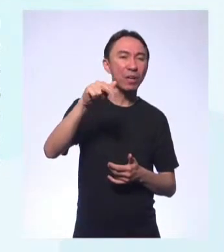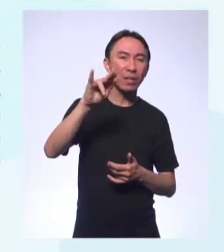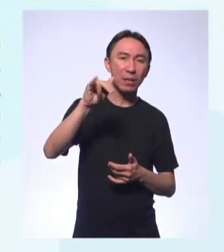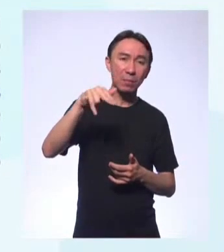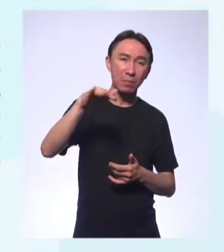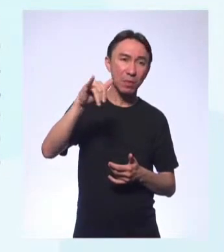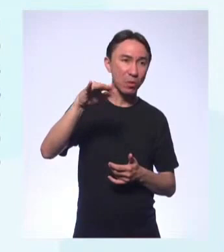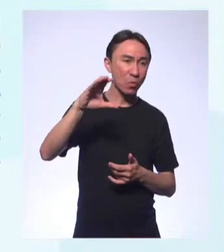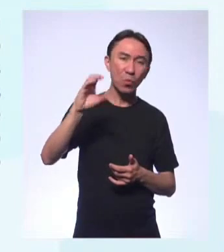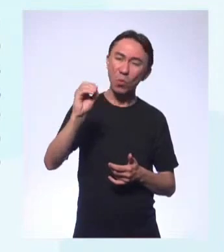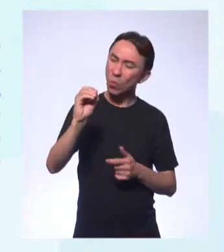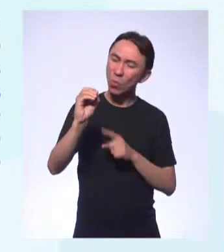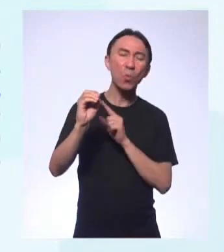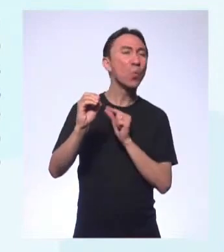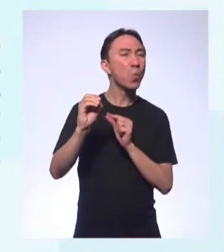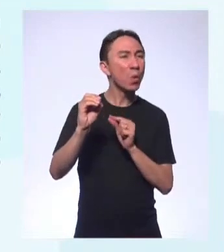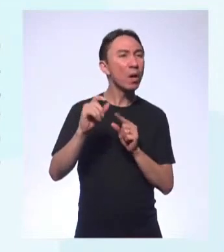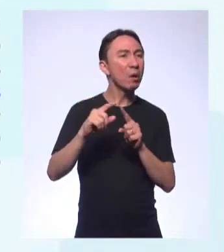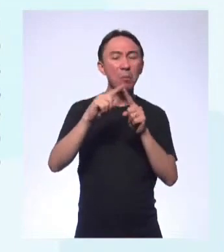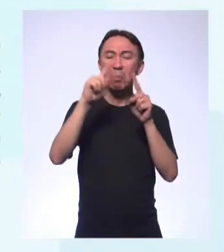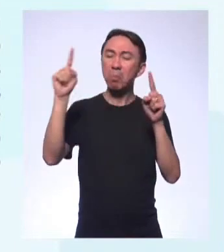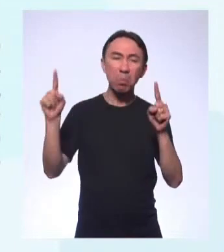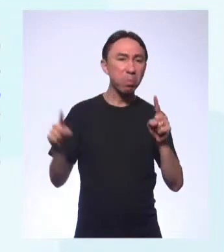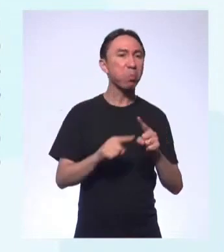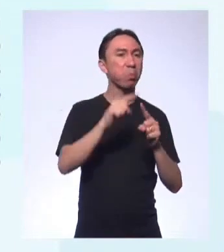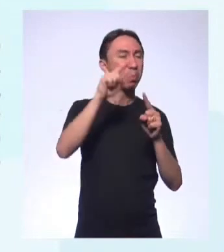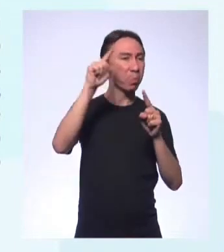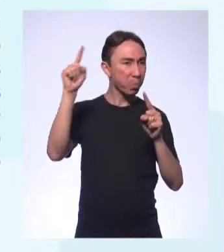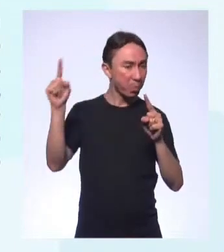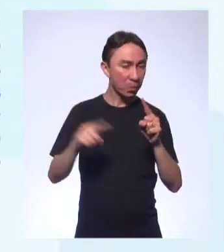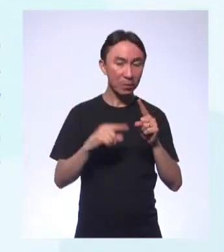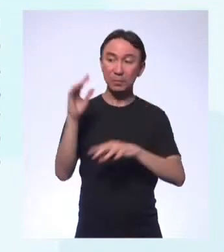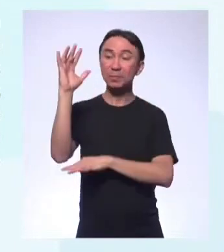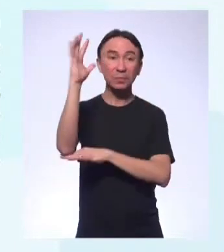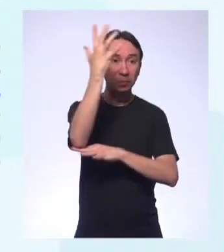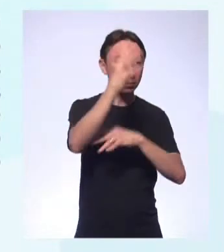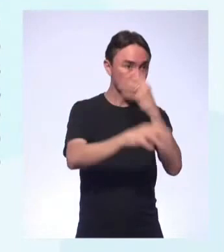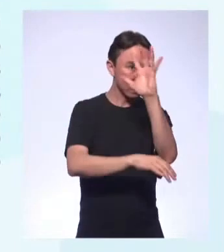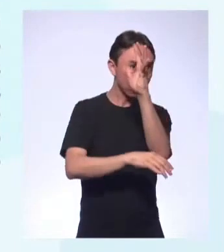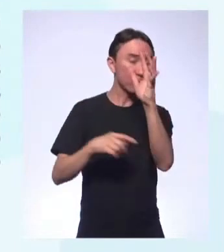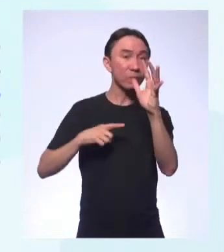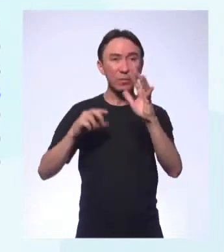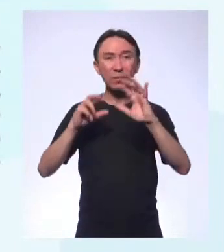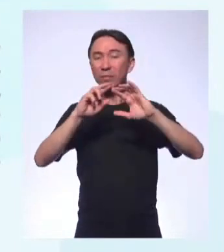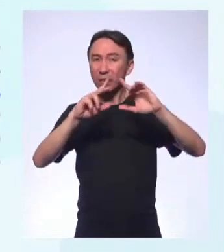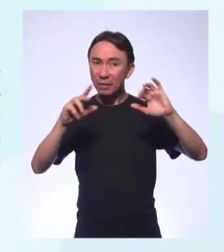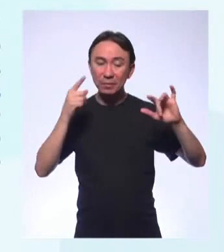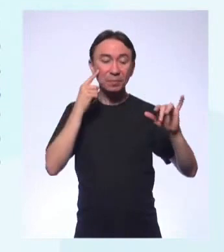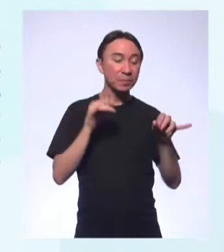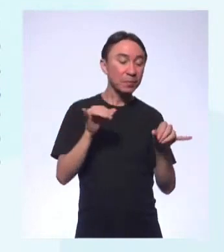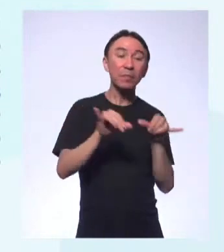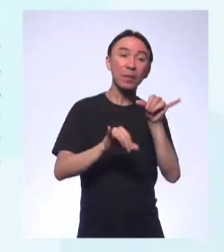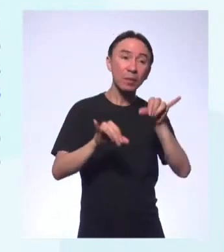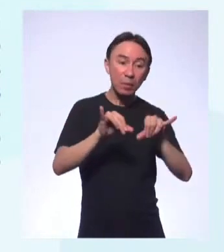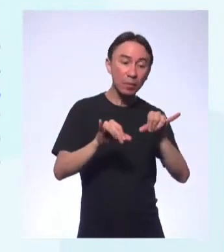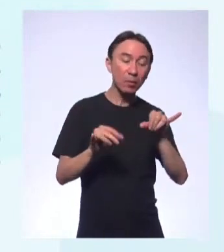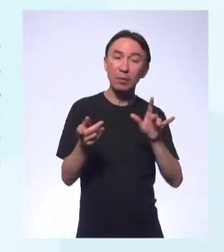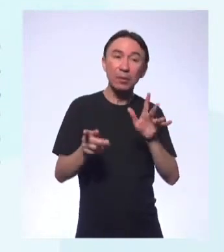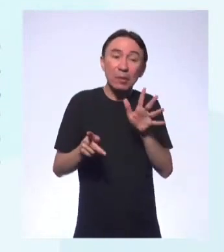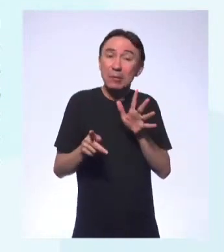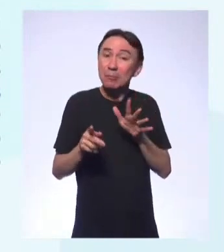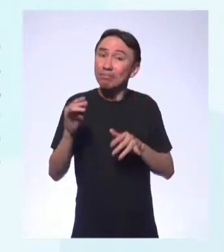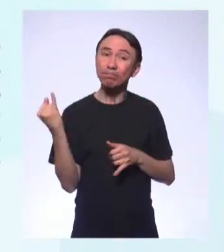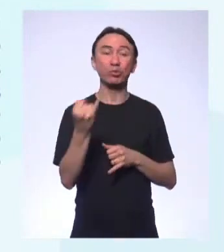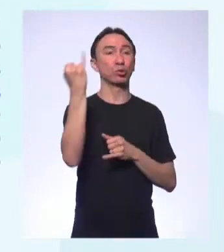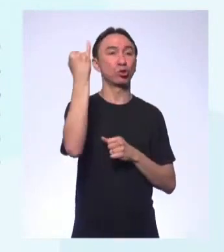percurso realizado no meio ambiente por elemento químico essencial à vida. O termo é derivado do fato de que